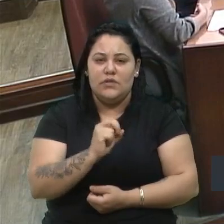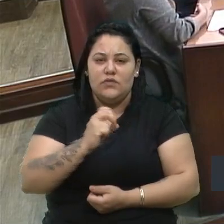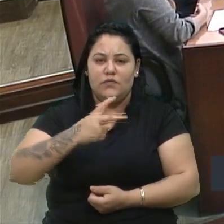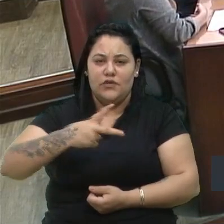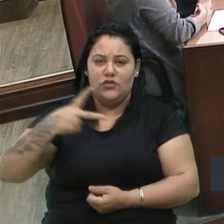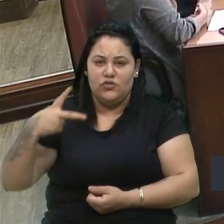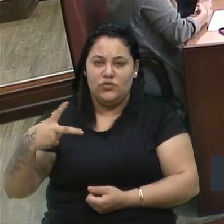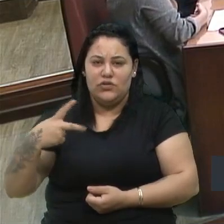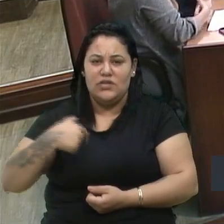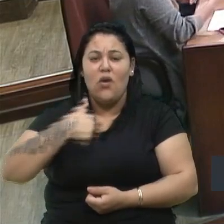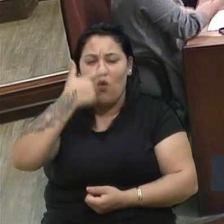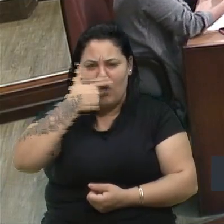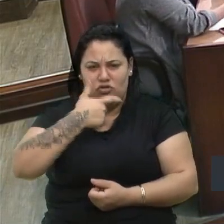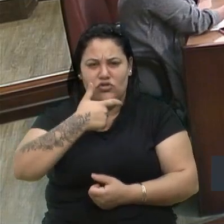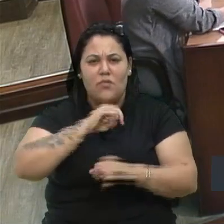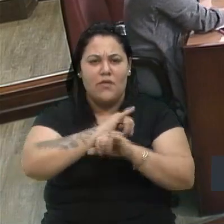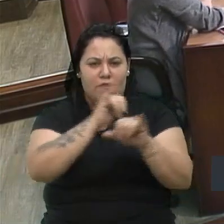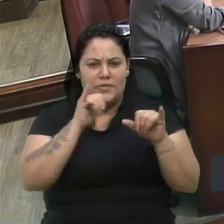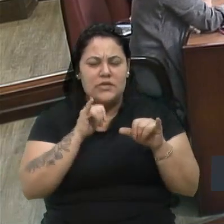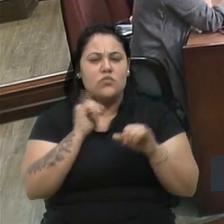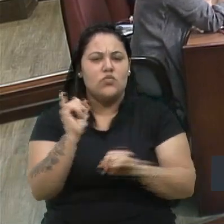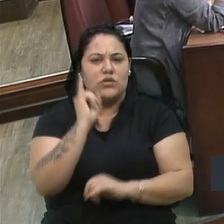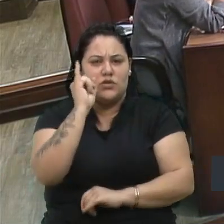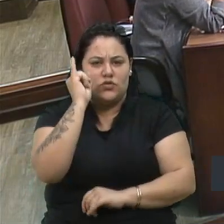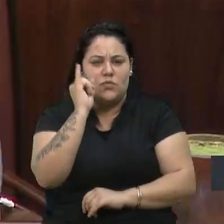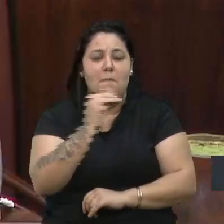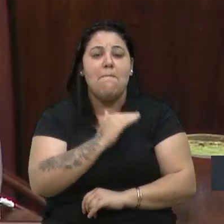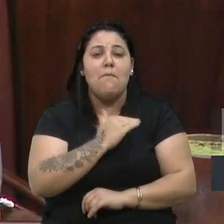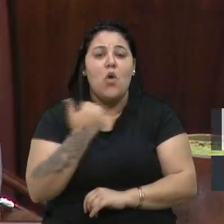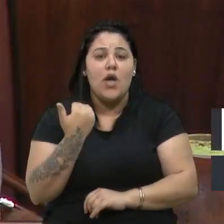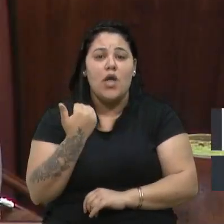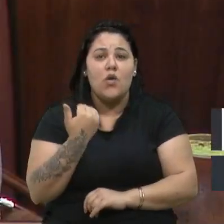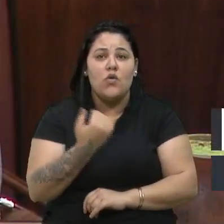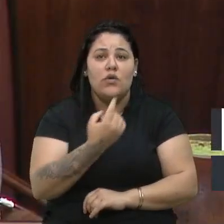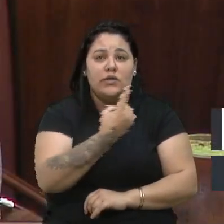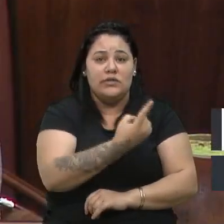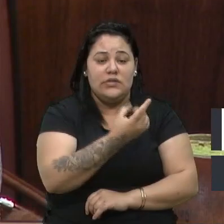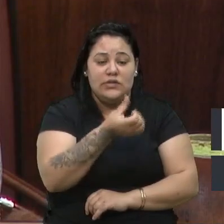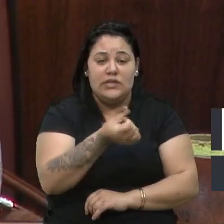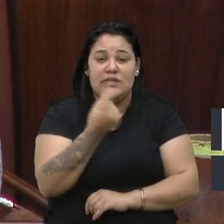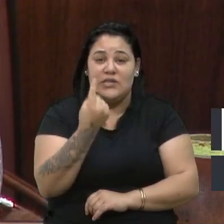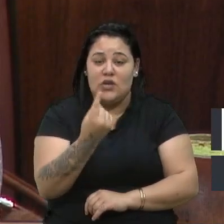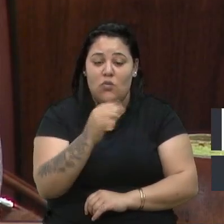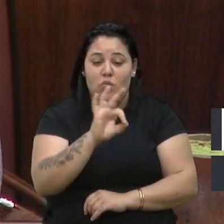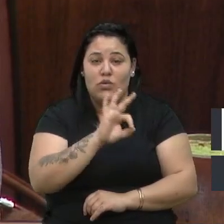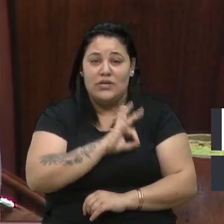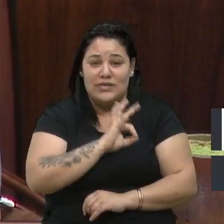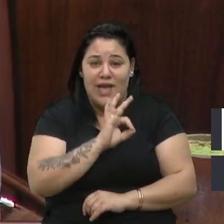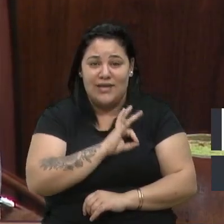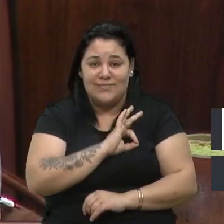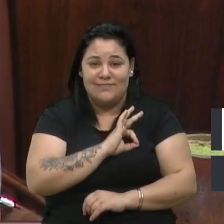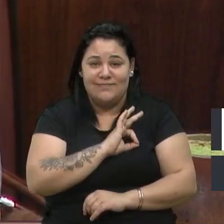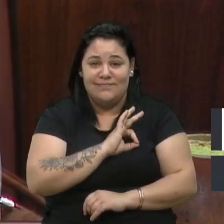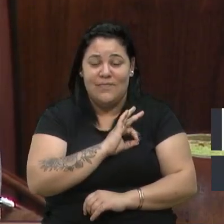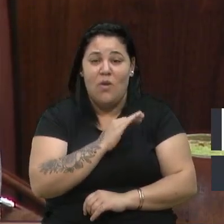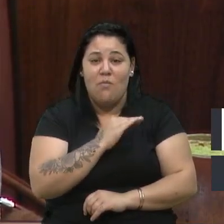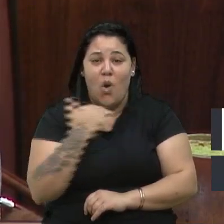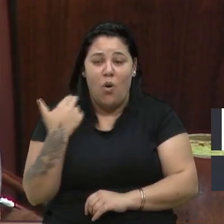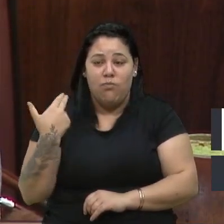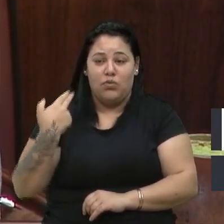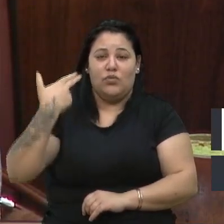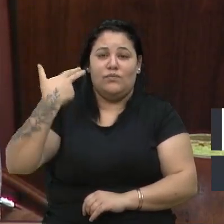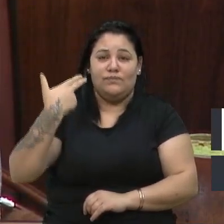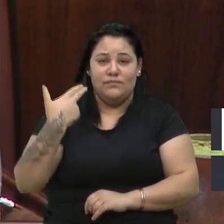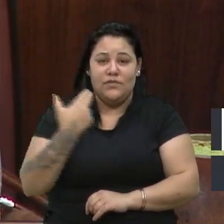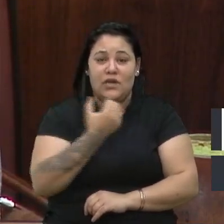2022, acho que é um dado importante, em 2022 morreram 161 policiais assassinados e 82 por suicídio.